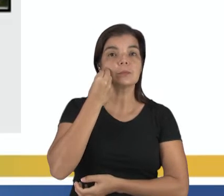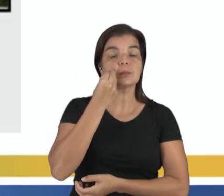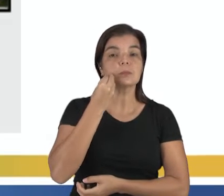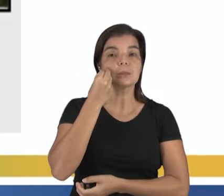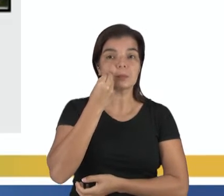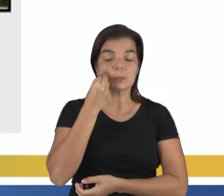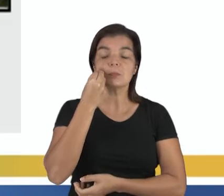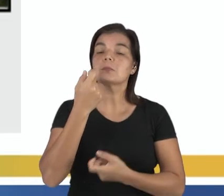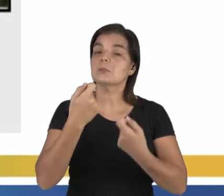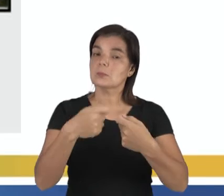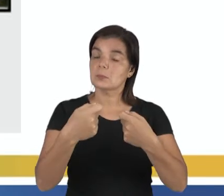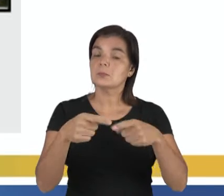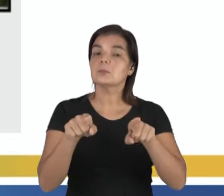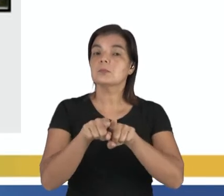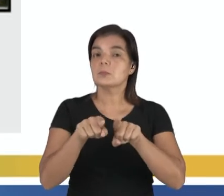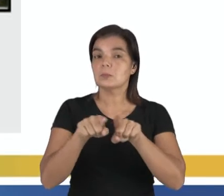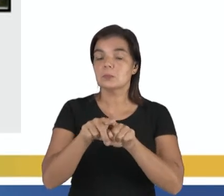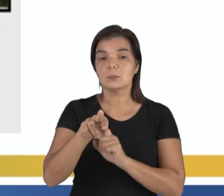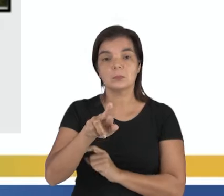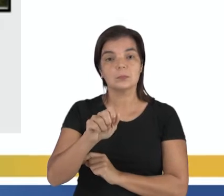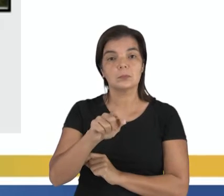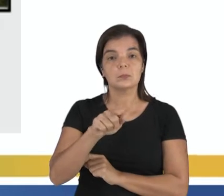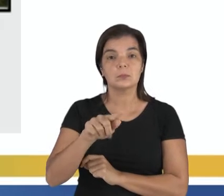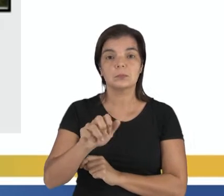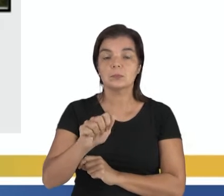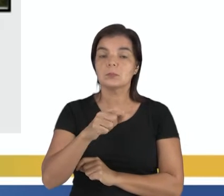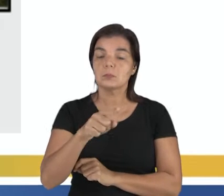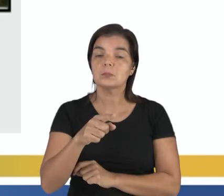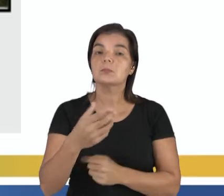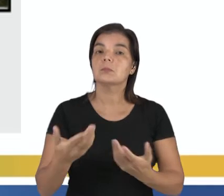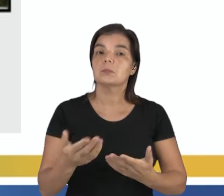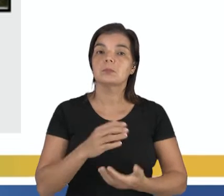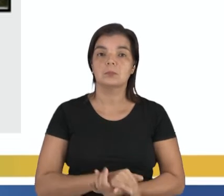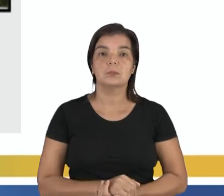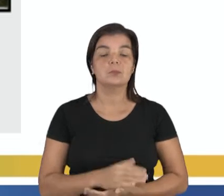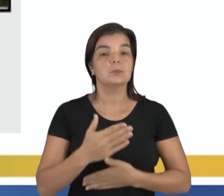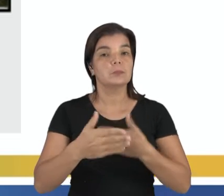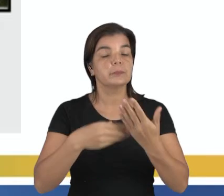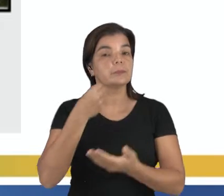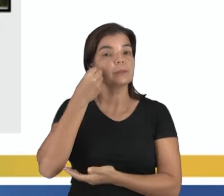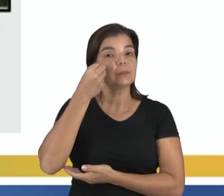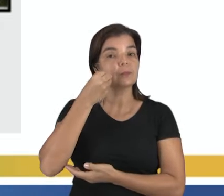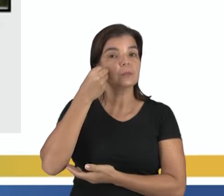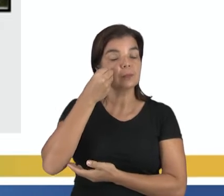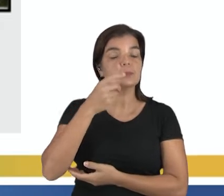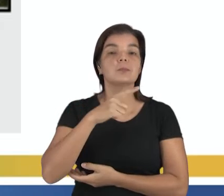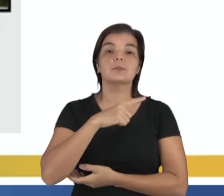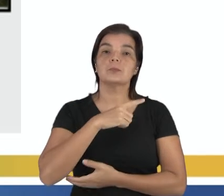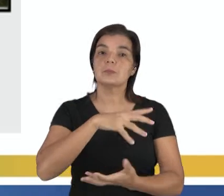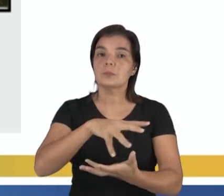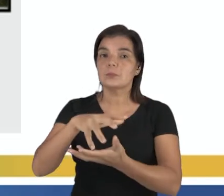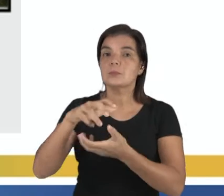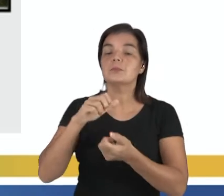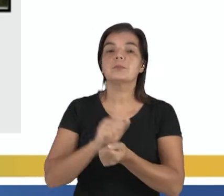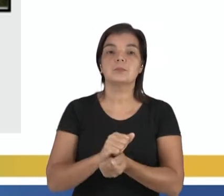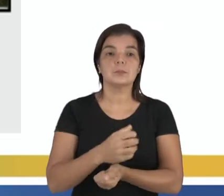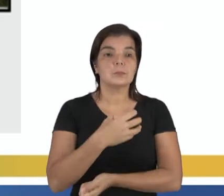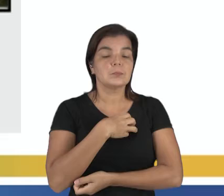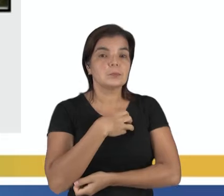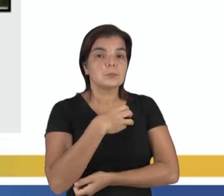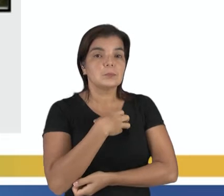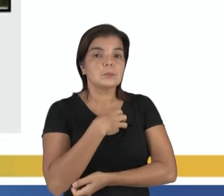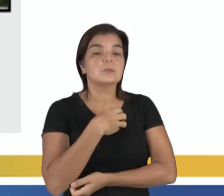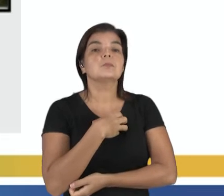dizendo que o conhecimento ele se dá a partir da experiência e da razão, a partir da experienciação que eu tenho do mundo, né, das